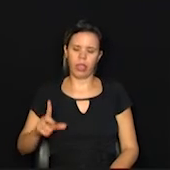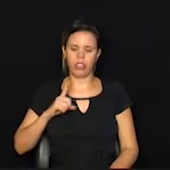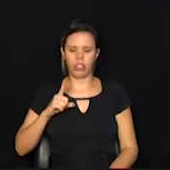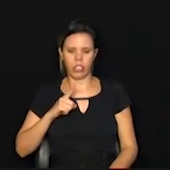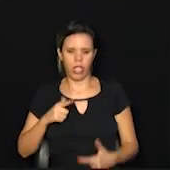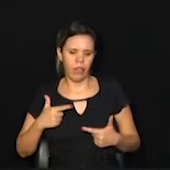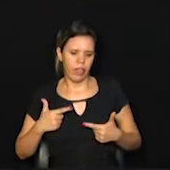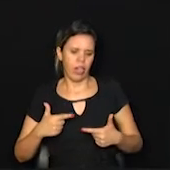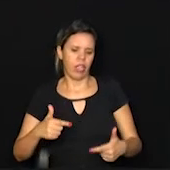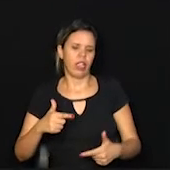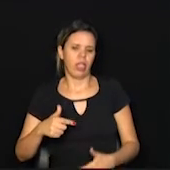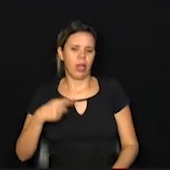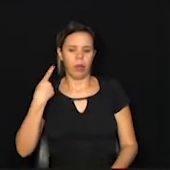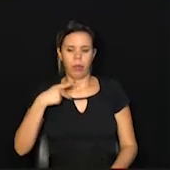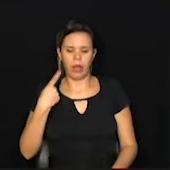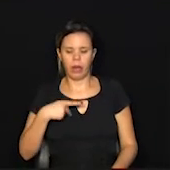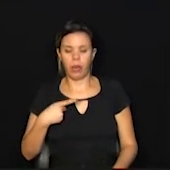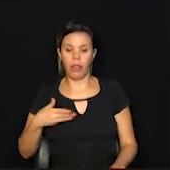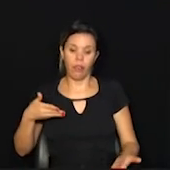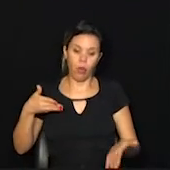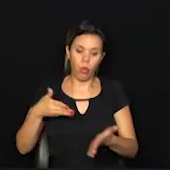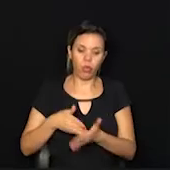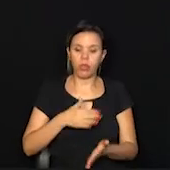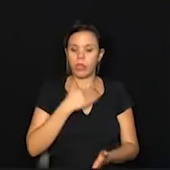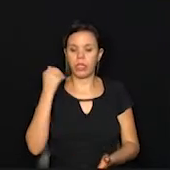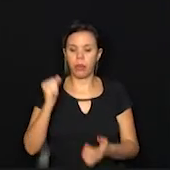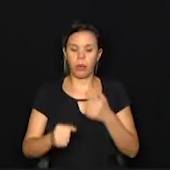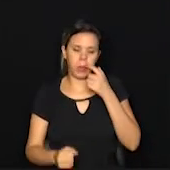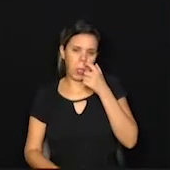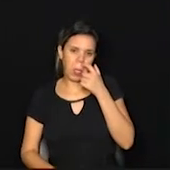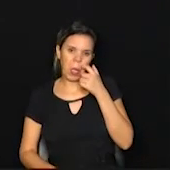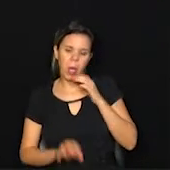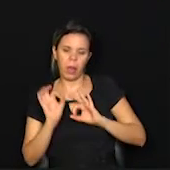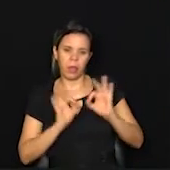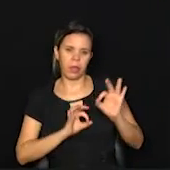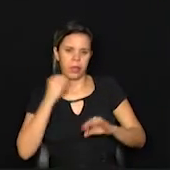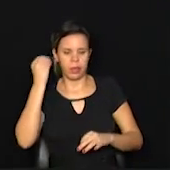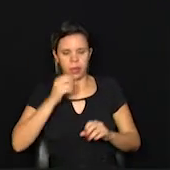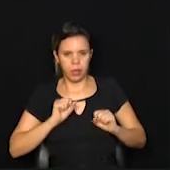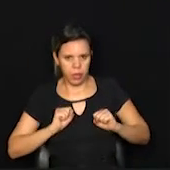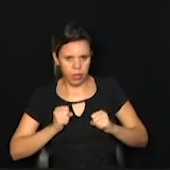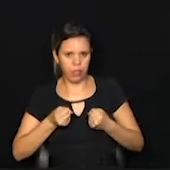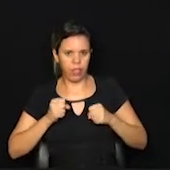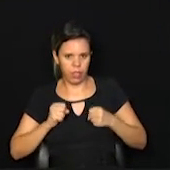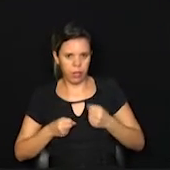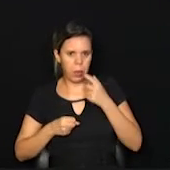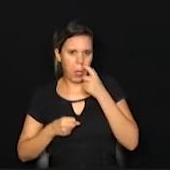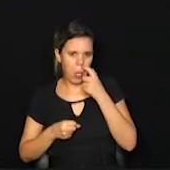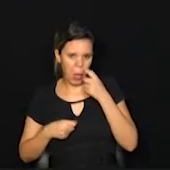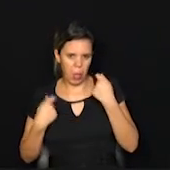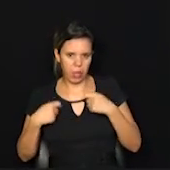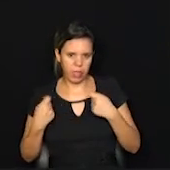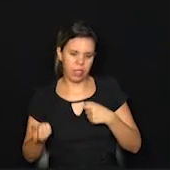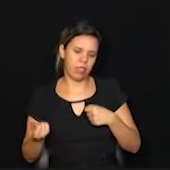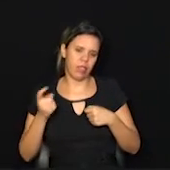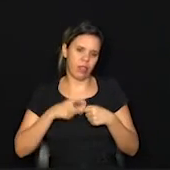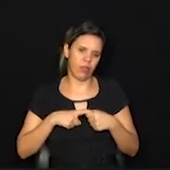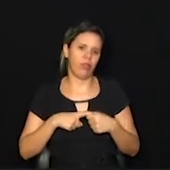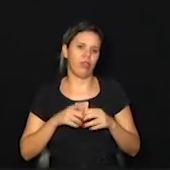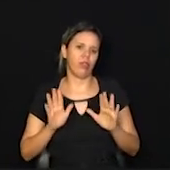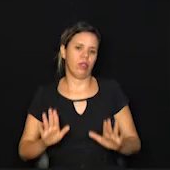último acesso assinado porque tinha muito prepare tinha tanto preparo que defendeu que era necessário recuar